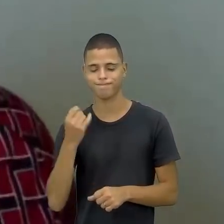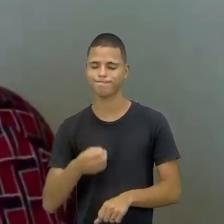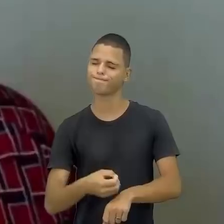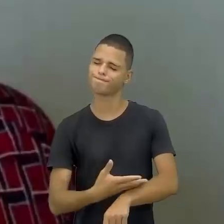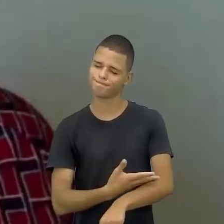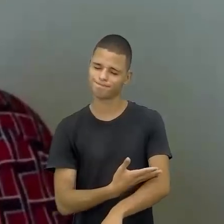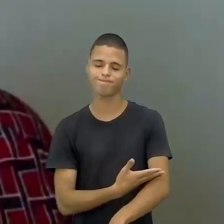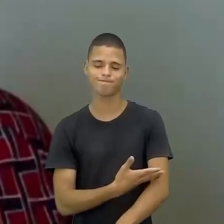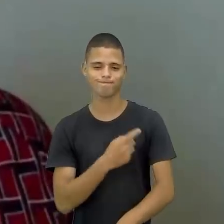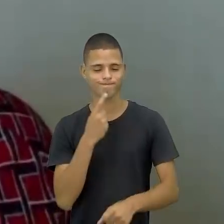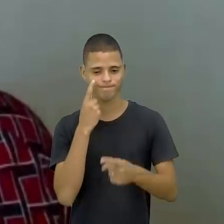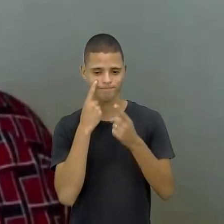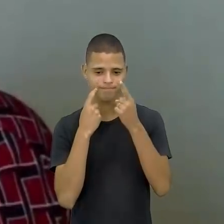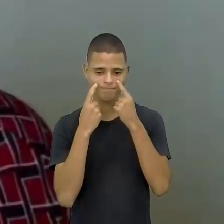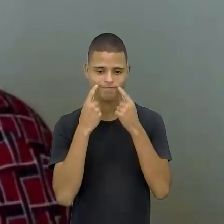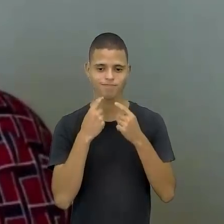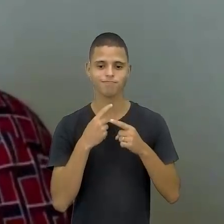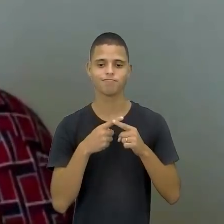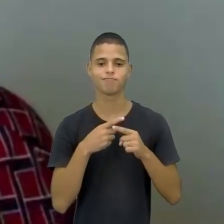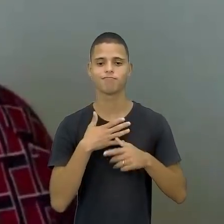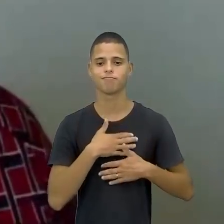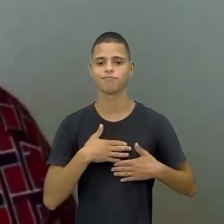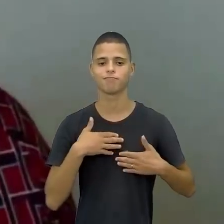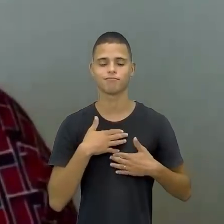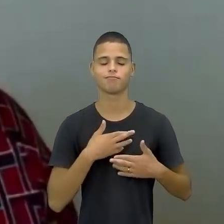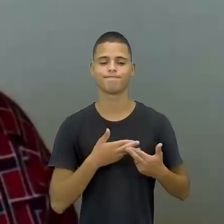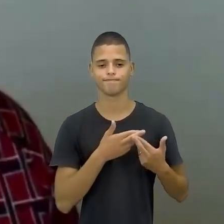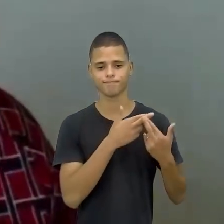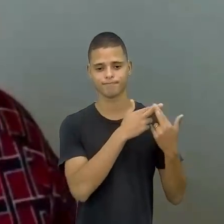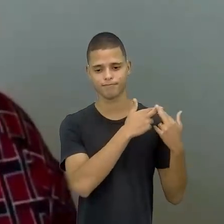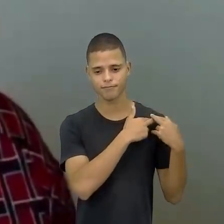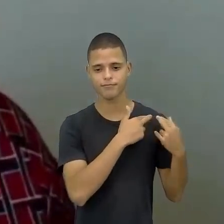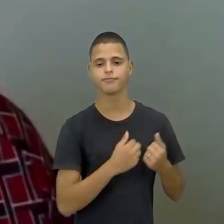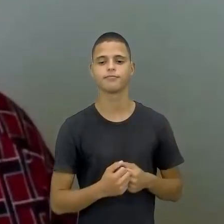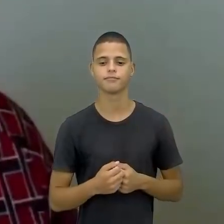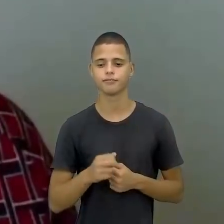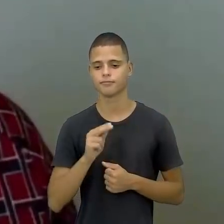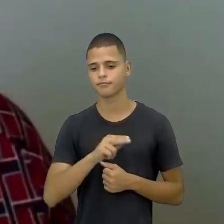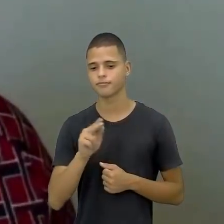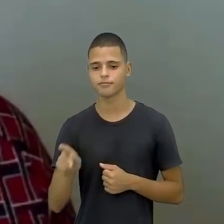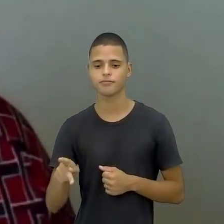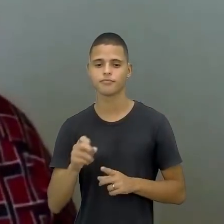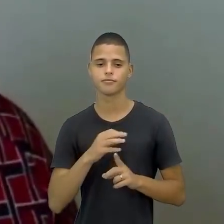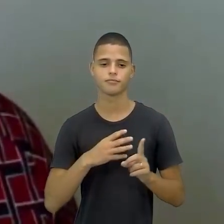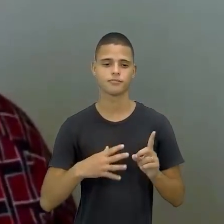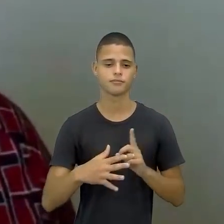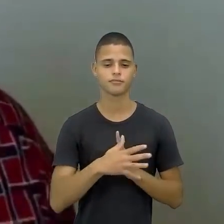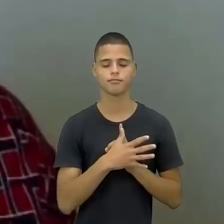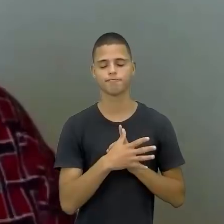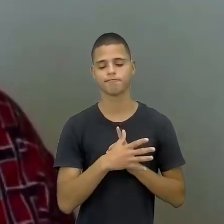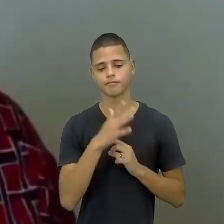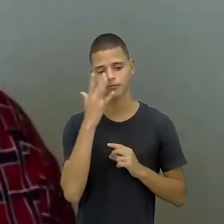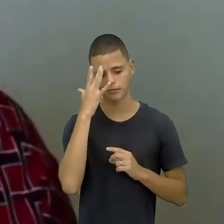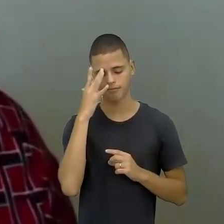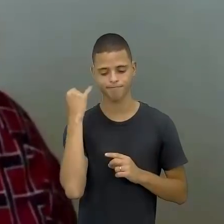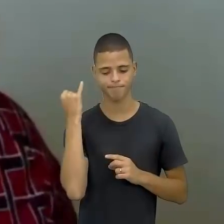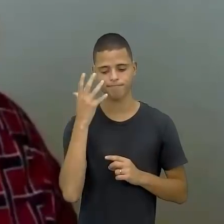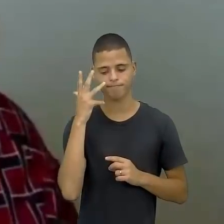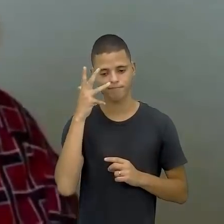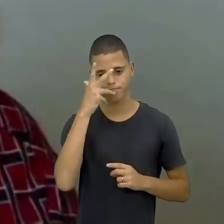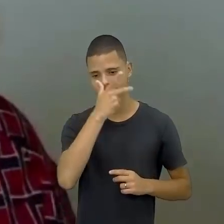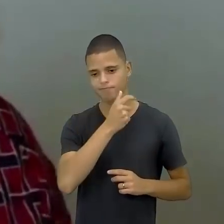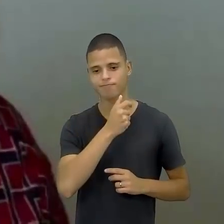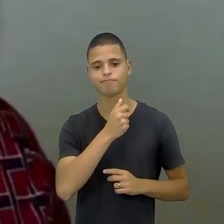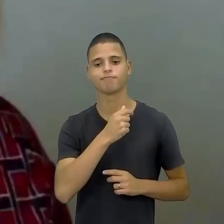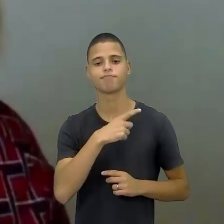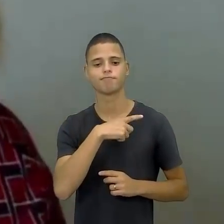emociono sempre, porque eu gosto muito desse papel do professor na sociedade, acho muito importante que ele traga